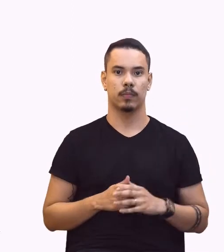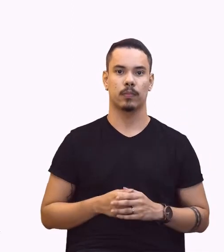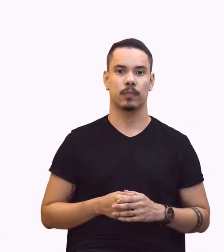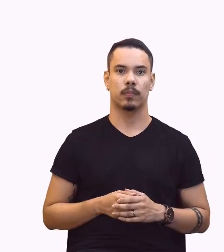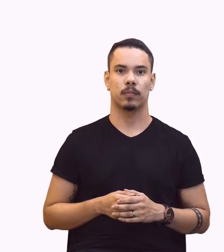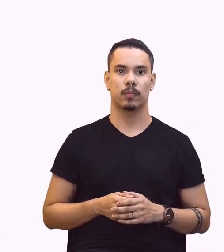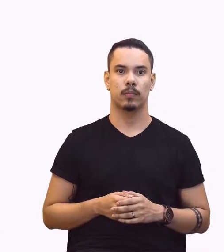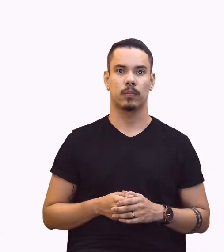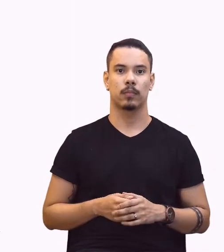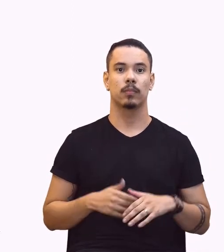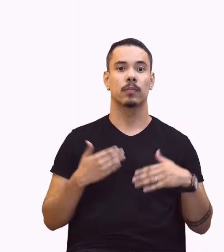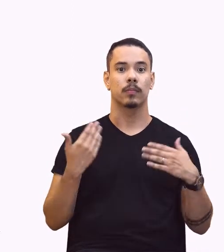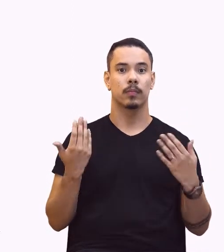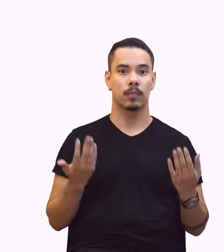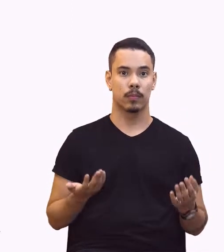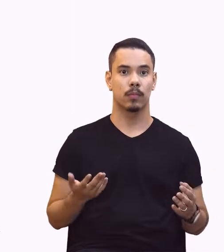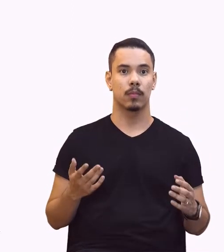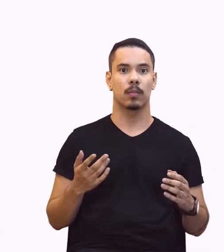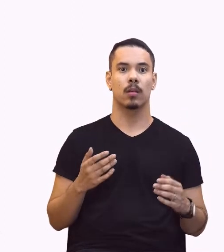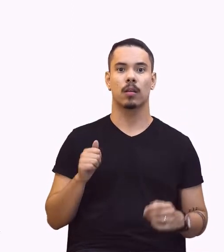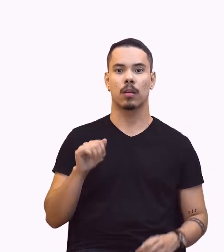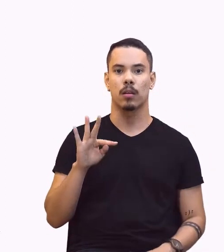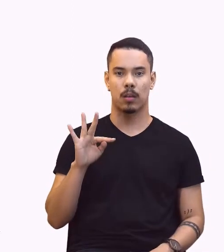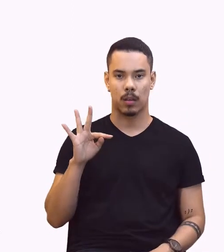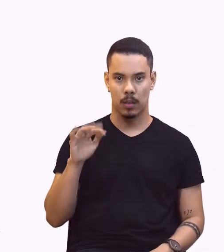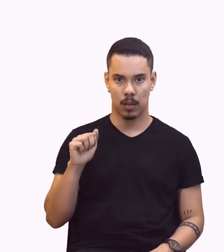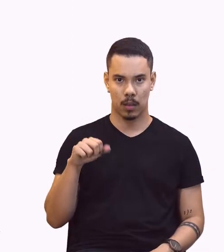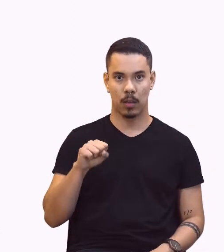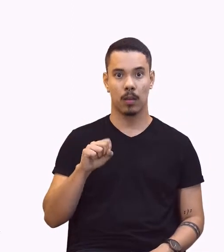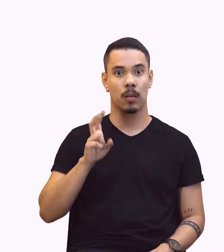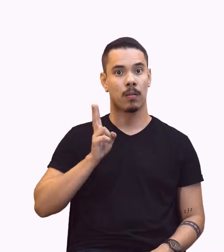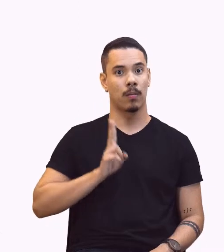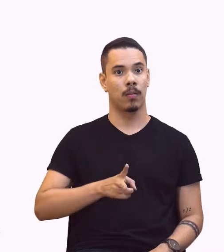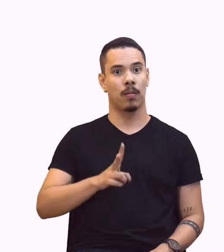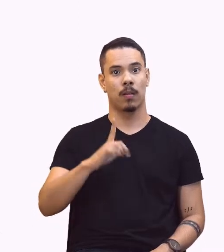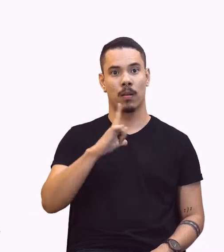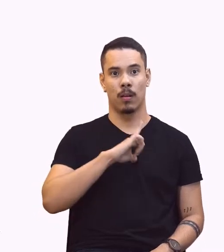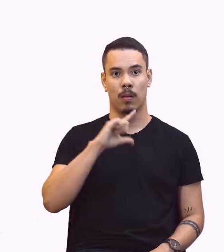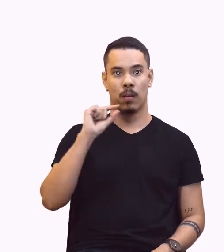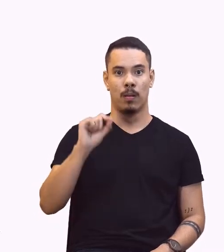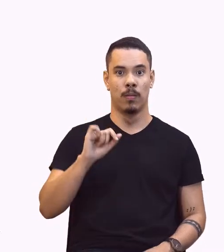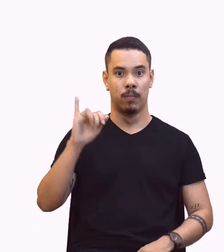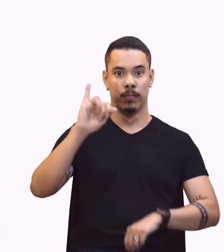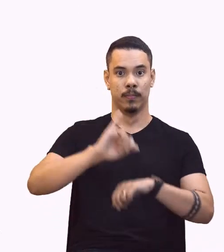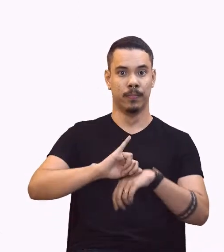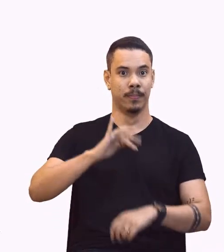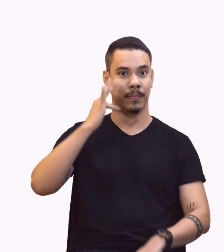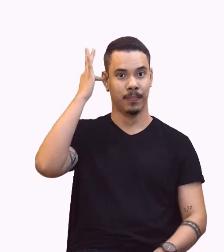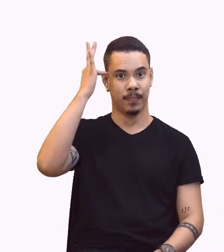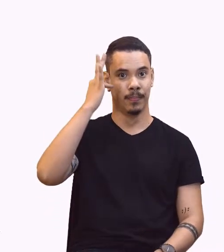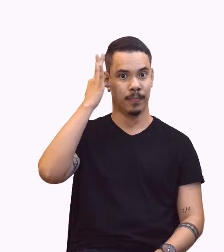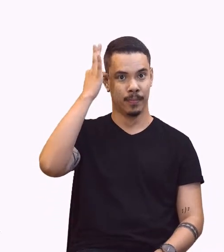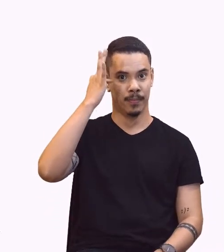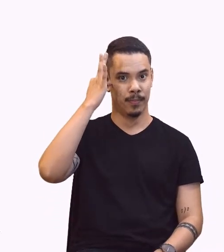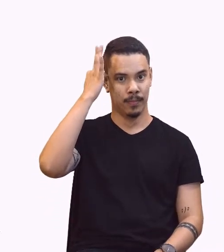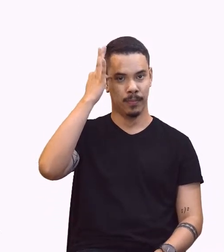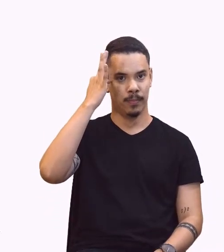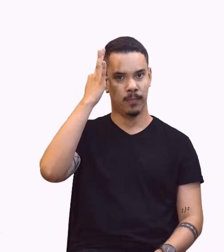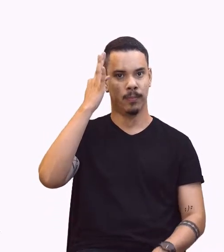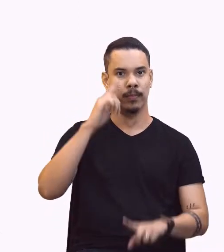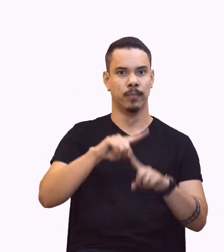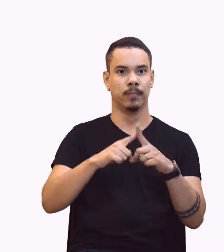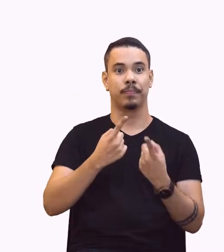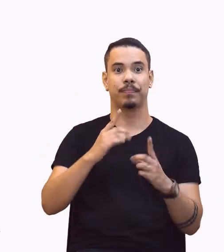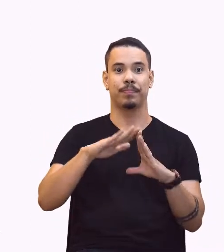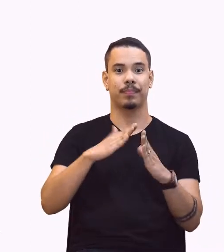Por sua vez, Atenas, ela continuava a ser a capital da filosofia, com as